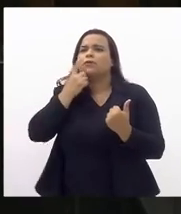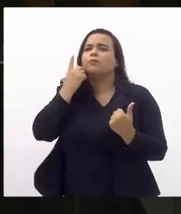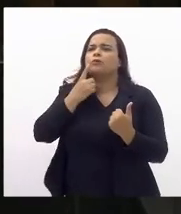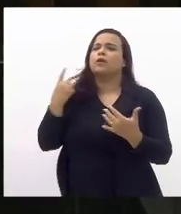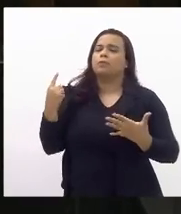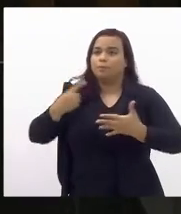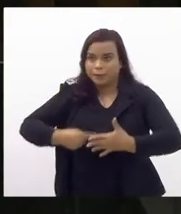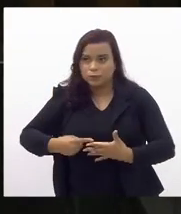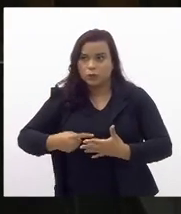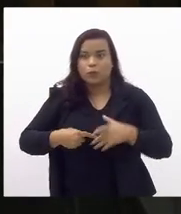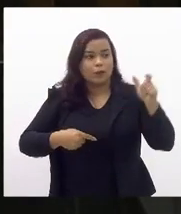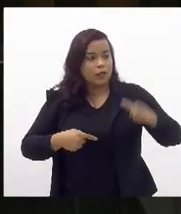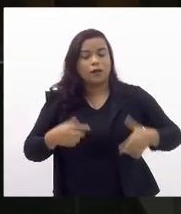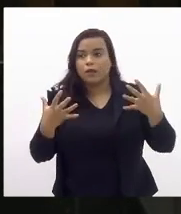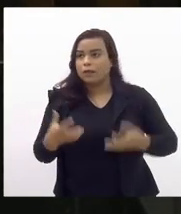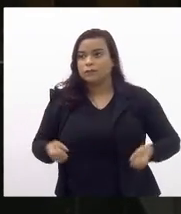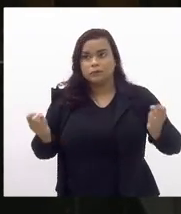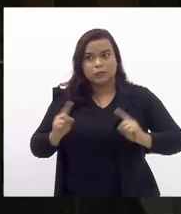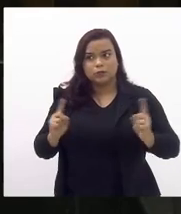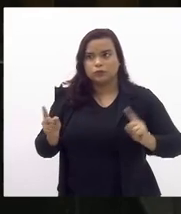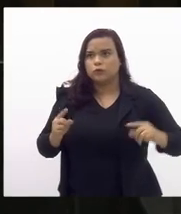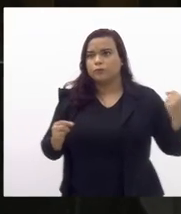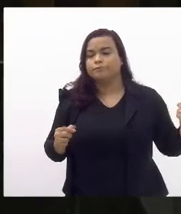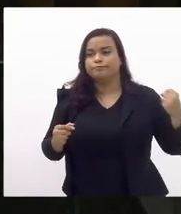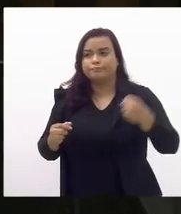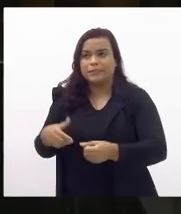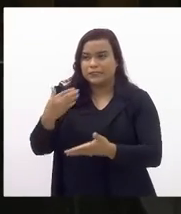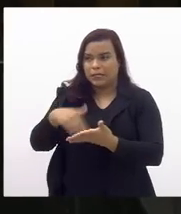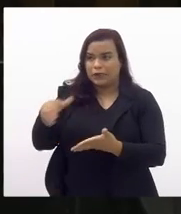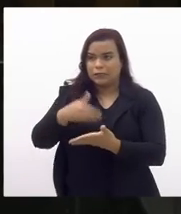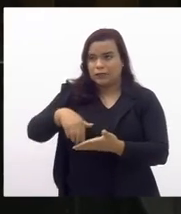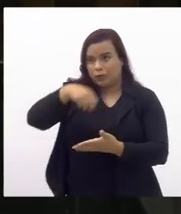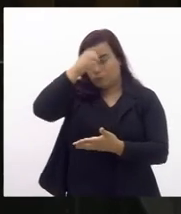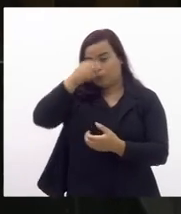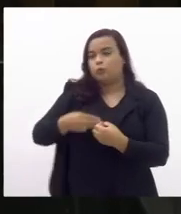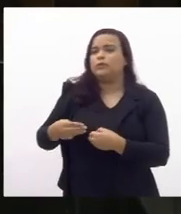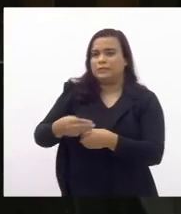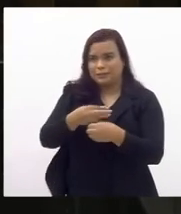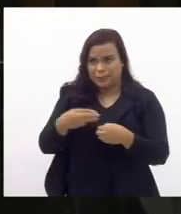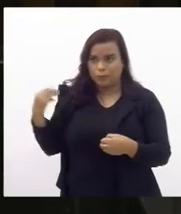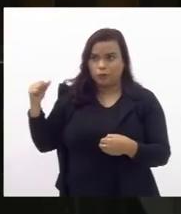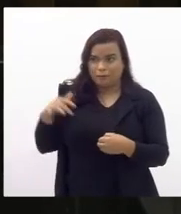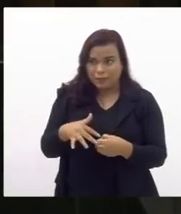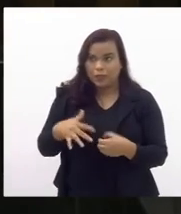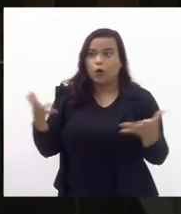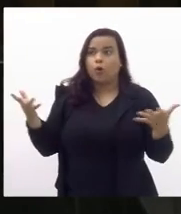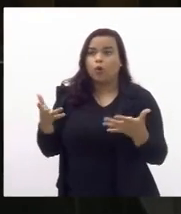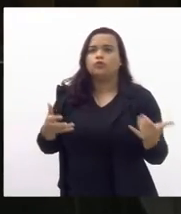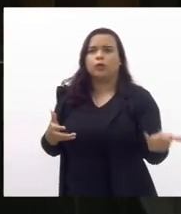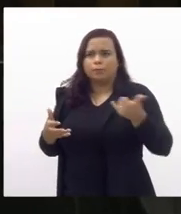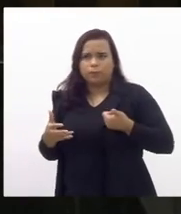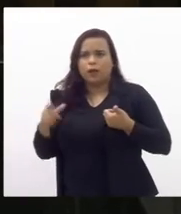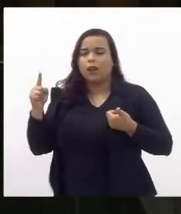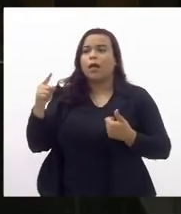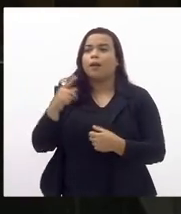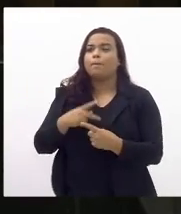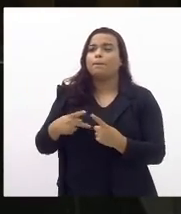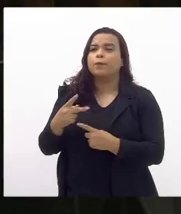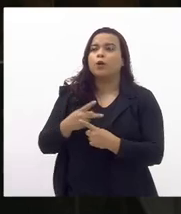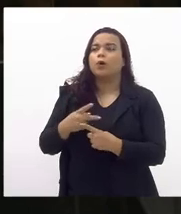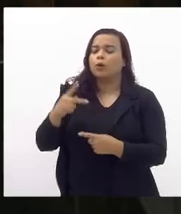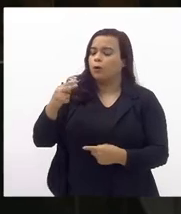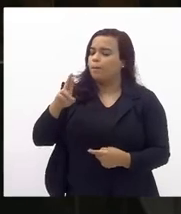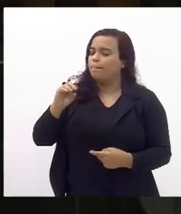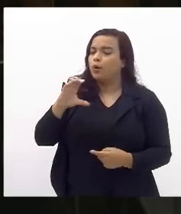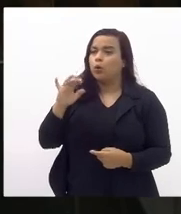Ele se recusou a deixar os seus secretários municipais virem à casa. Hoje eu recebi um comunicado da Procuradoria do município de Petrópolis,